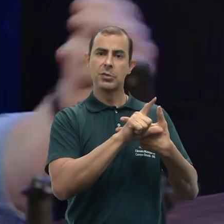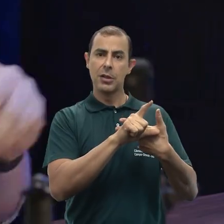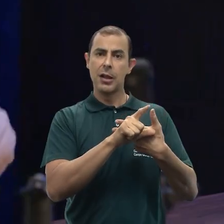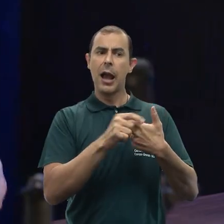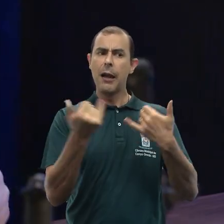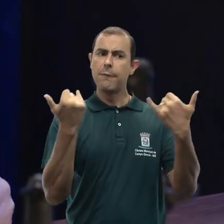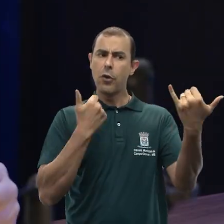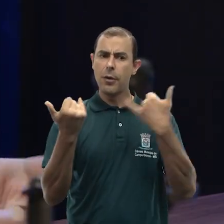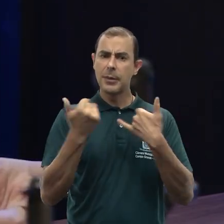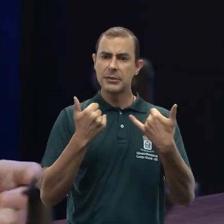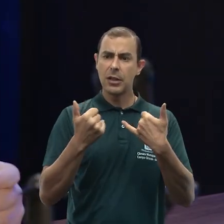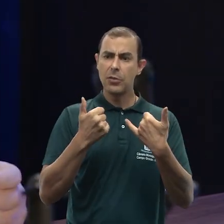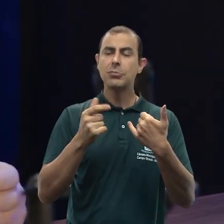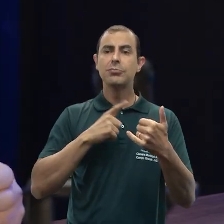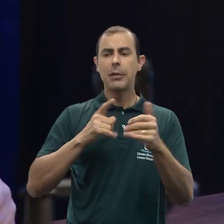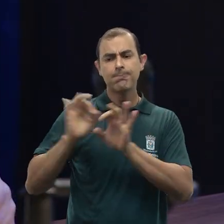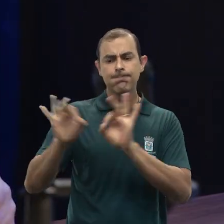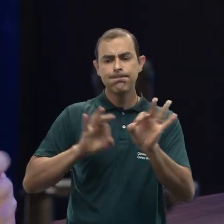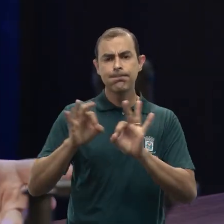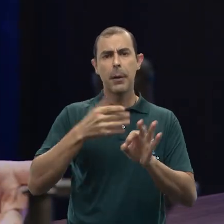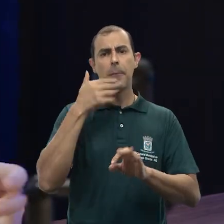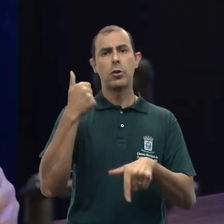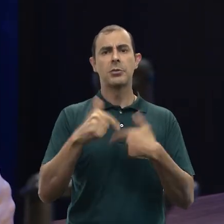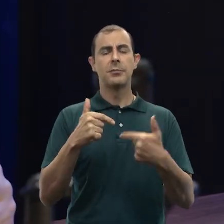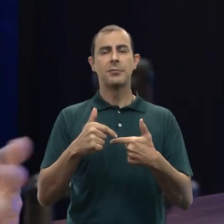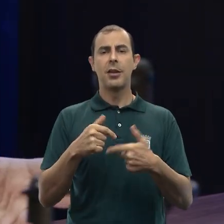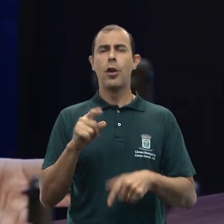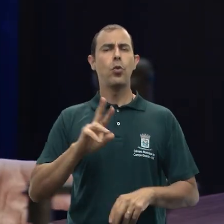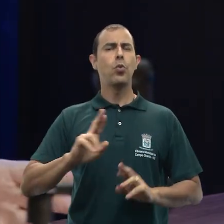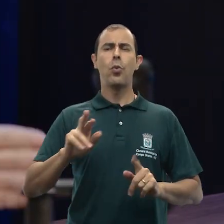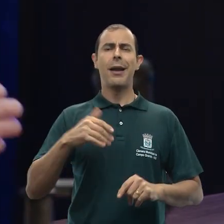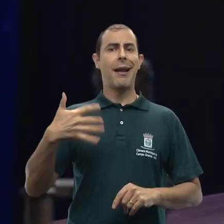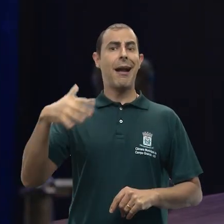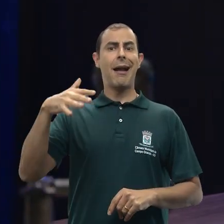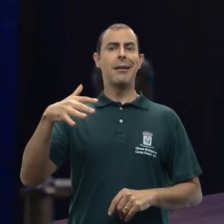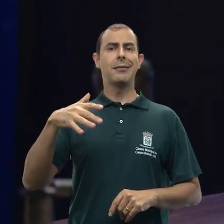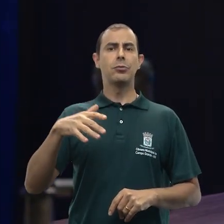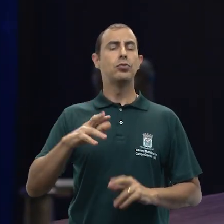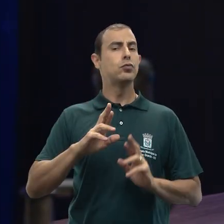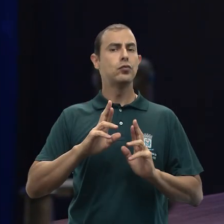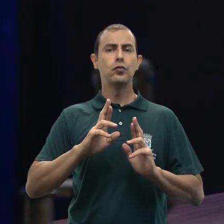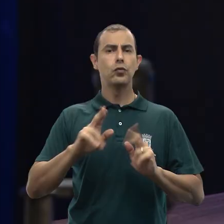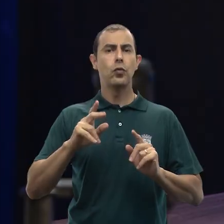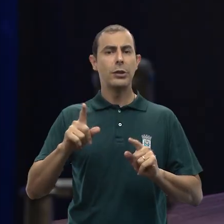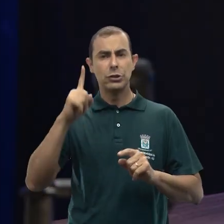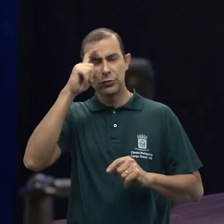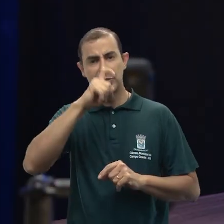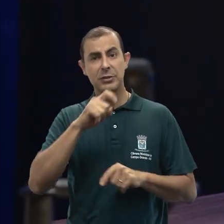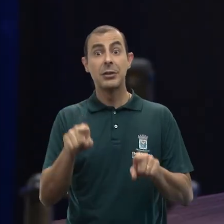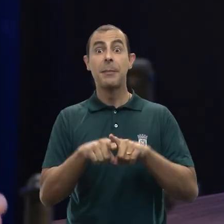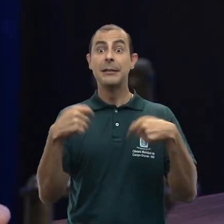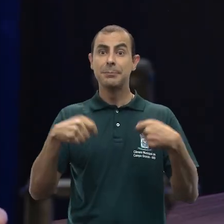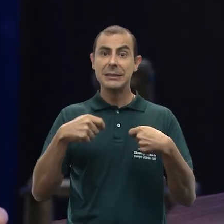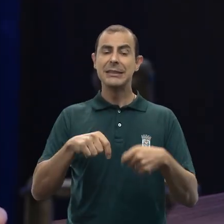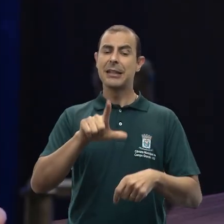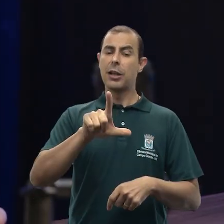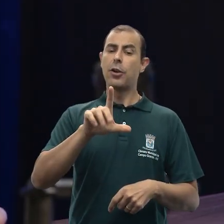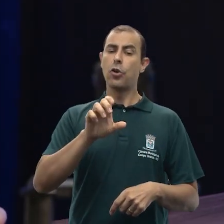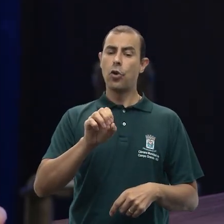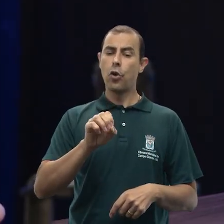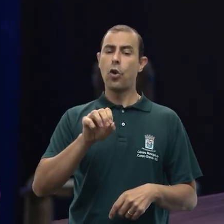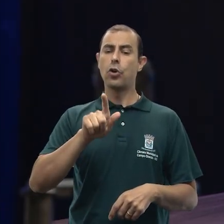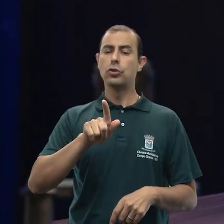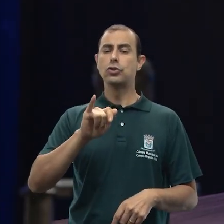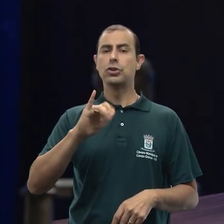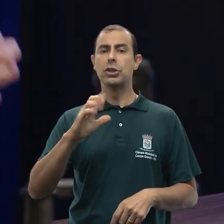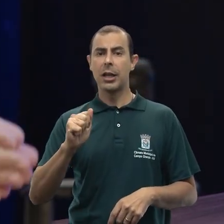informações que dão coerência para o trabalho. E tudo isso não é caro, não é difícil fazer, mas precisa de lógica. Então eu tenho pautado dentro da Câmara